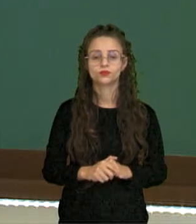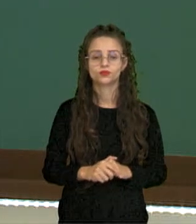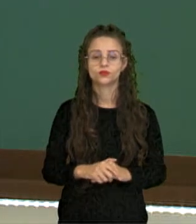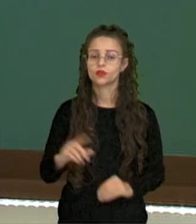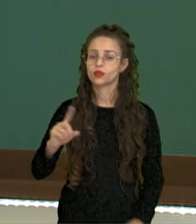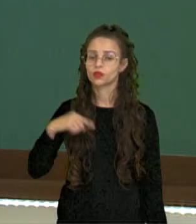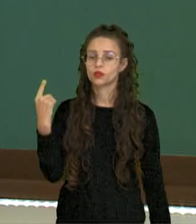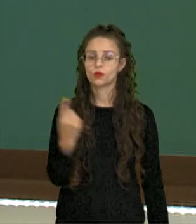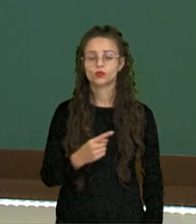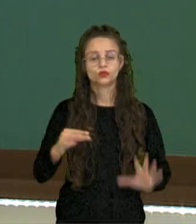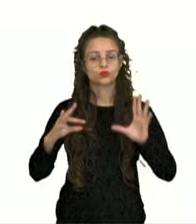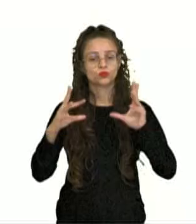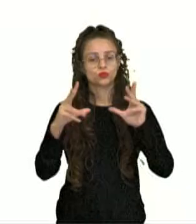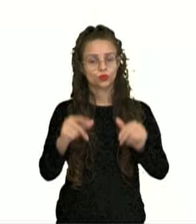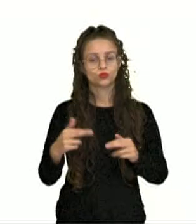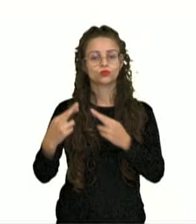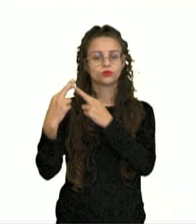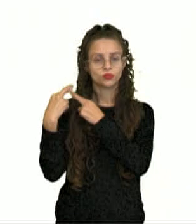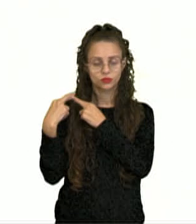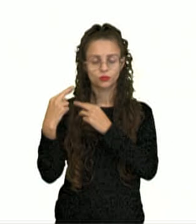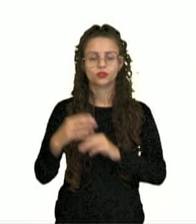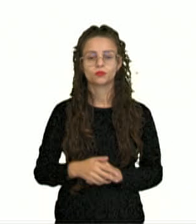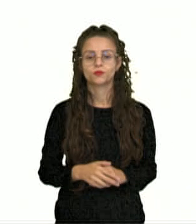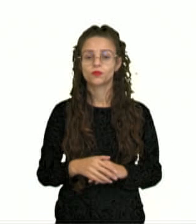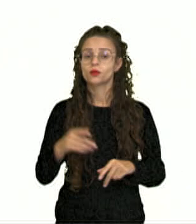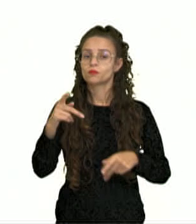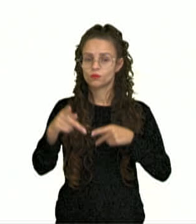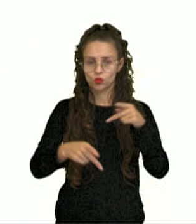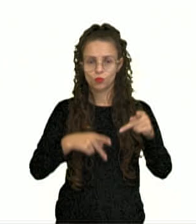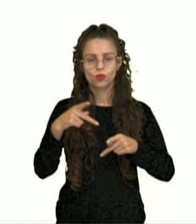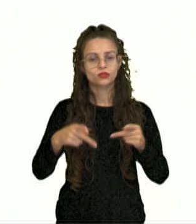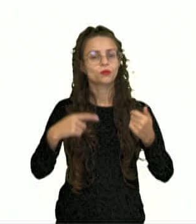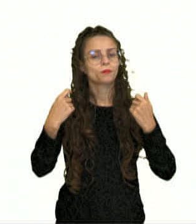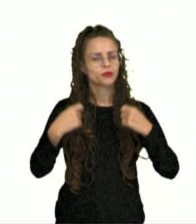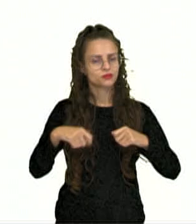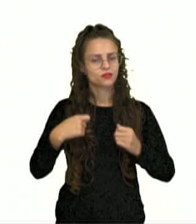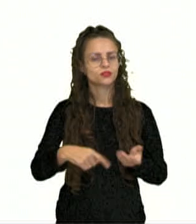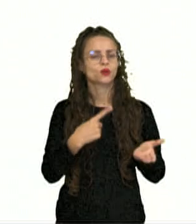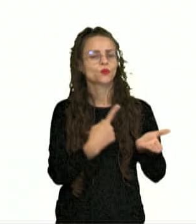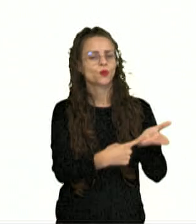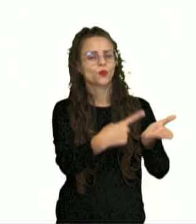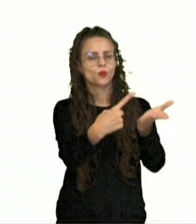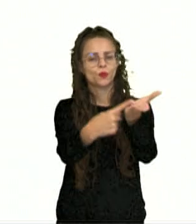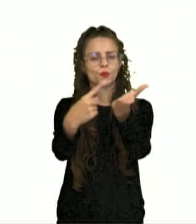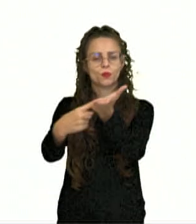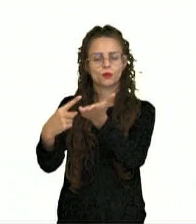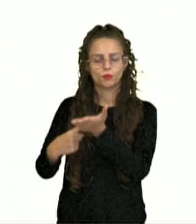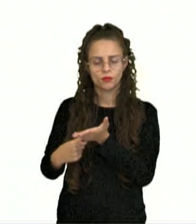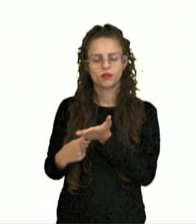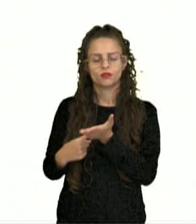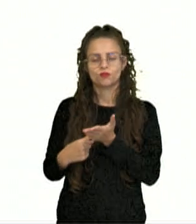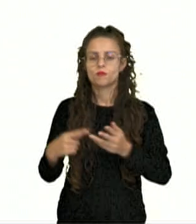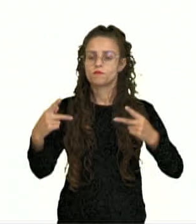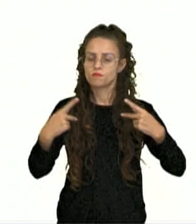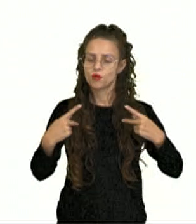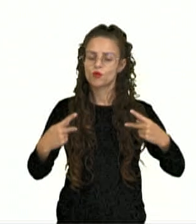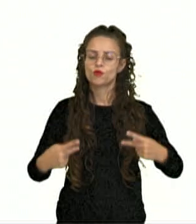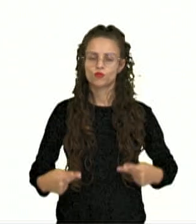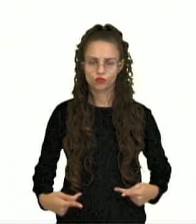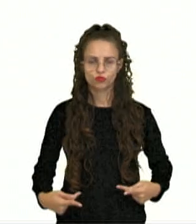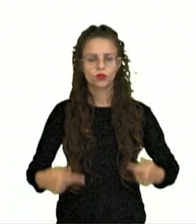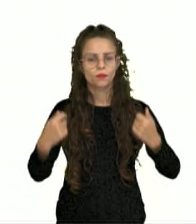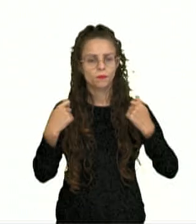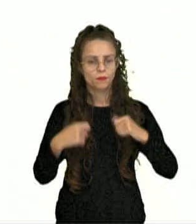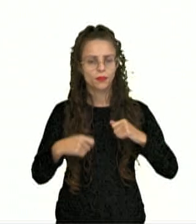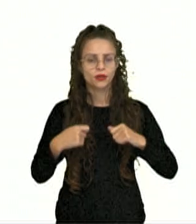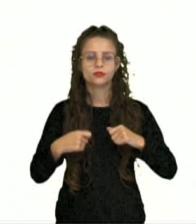Somos todos responsáveis. População depende do comprometimento de cada um com posturas conhecidas que levam à contenção